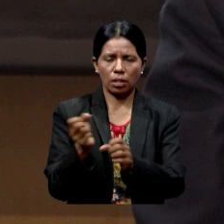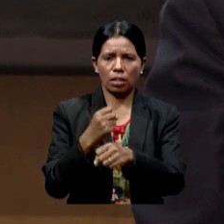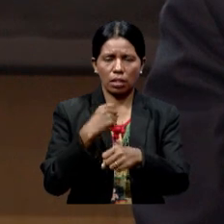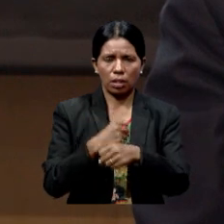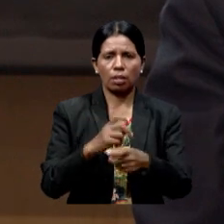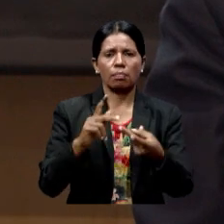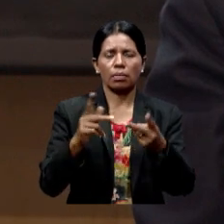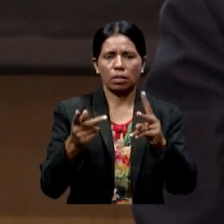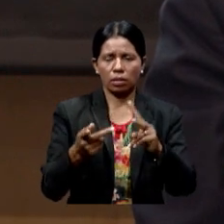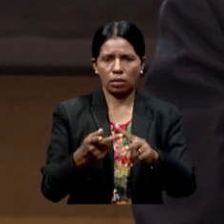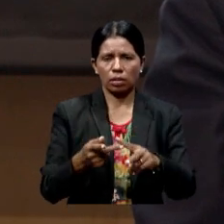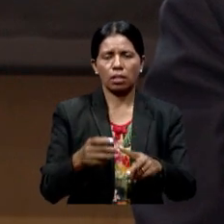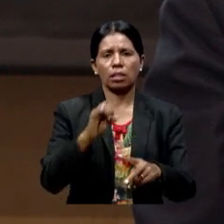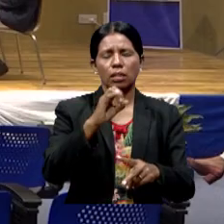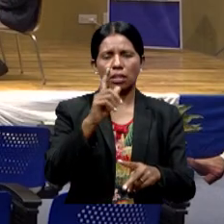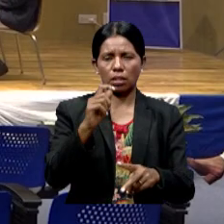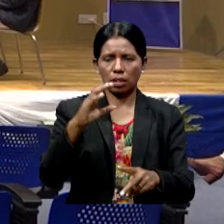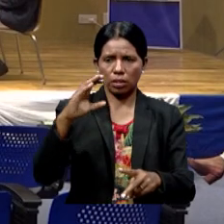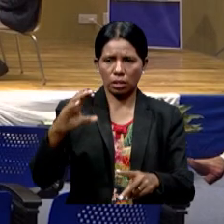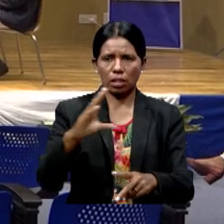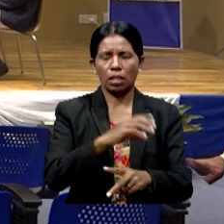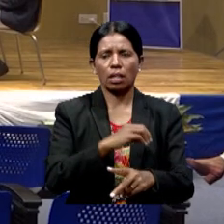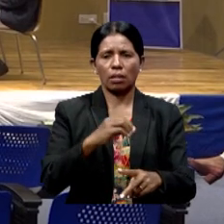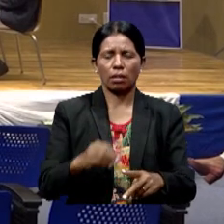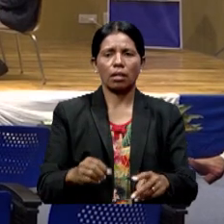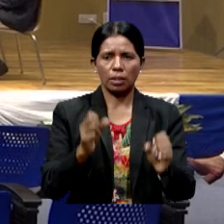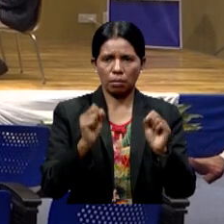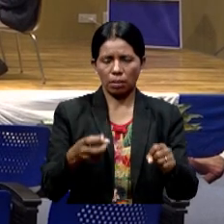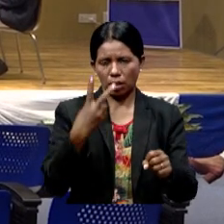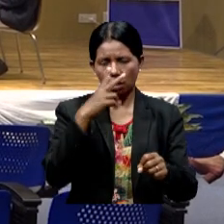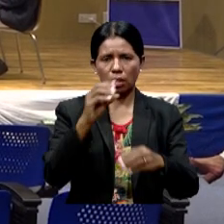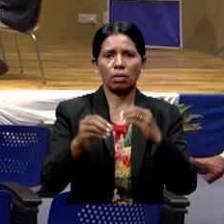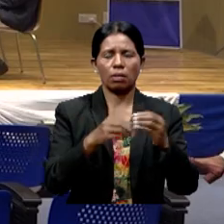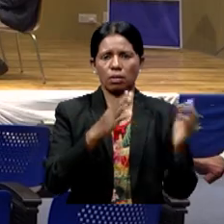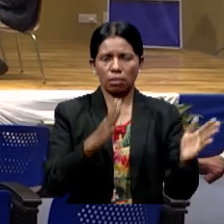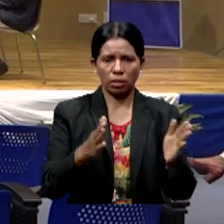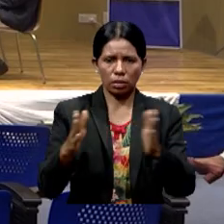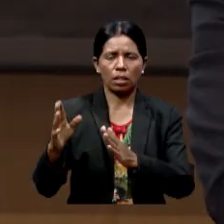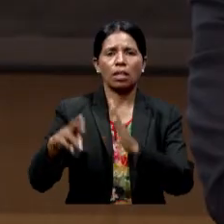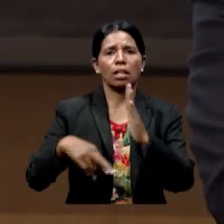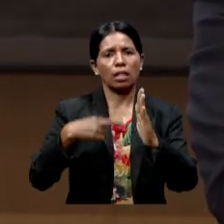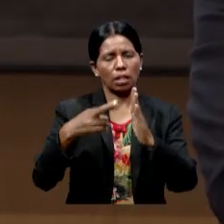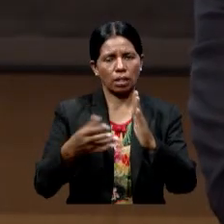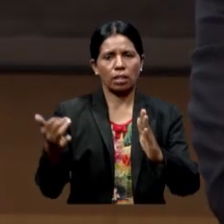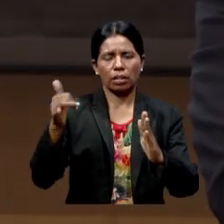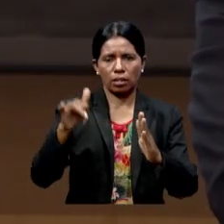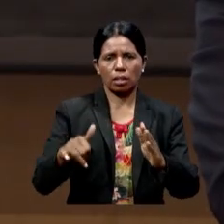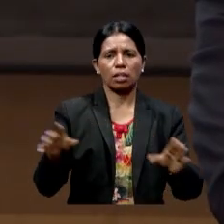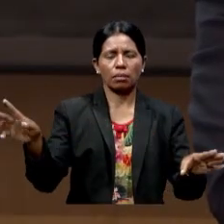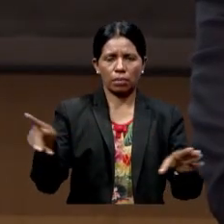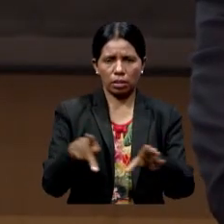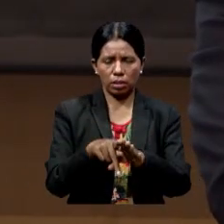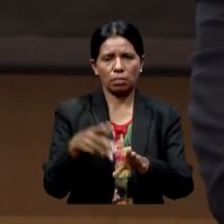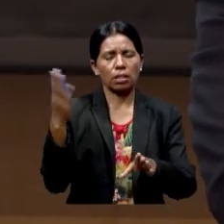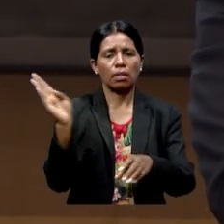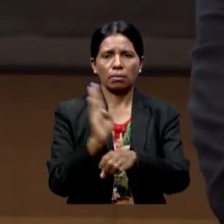parceria ho ITC Organização Global ITC para atu reconaba procedimento sira nebe maka atu rola parte e